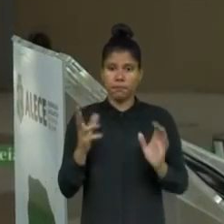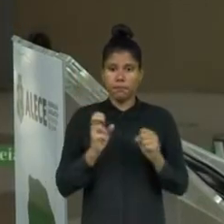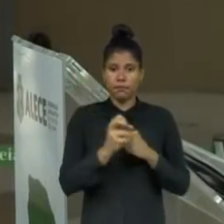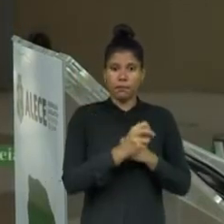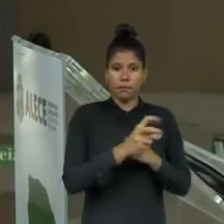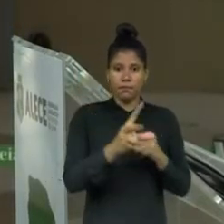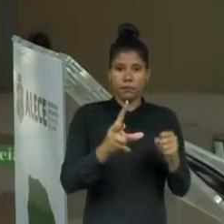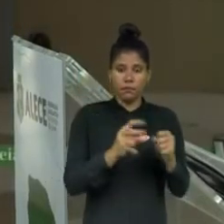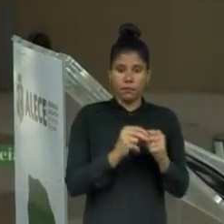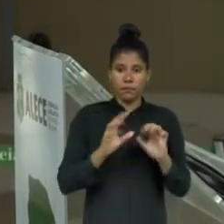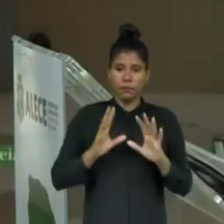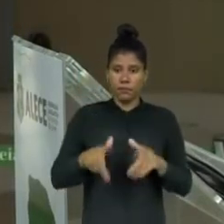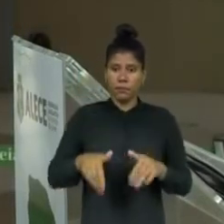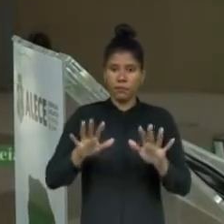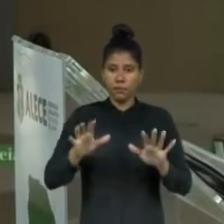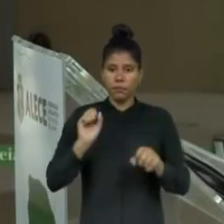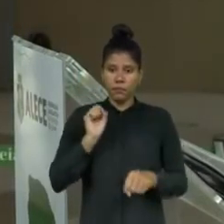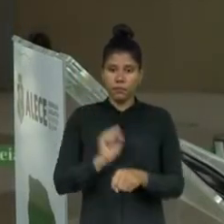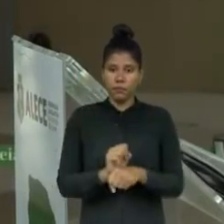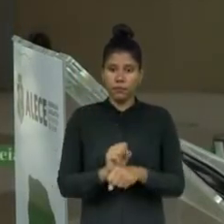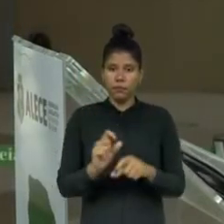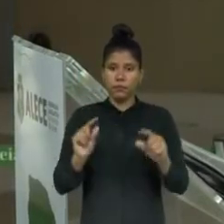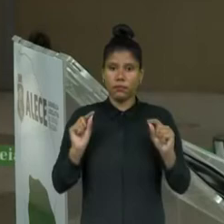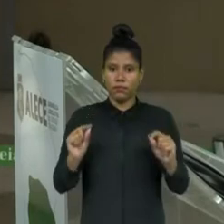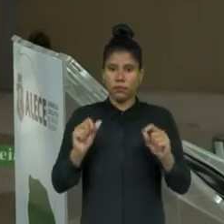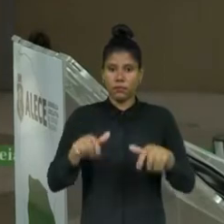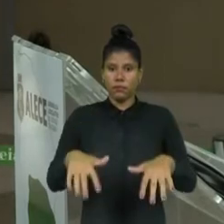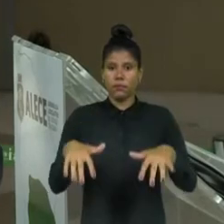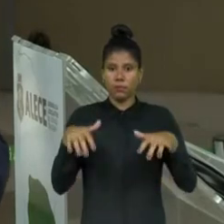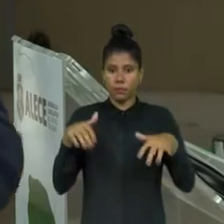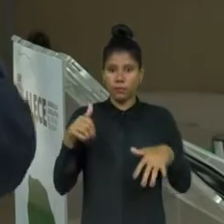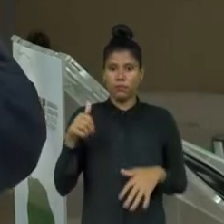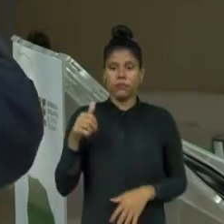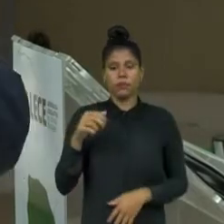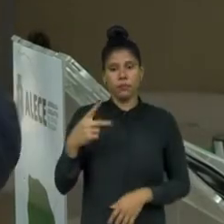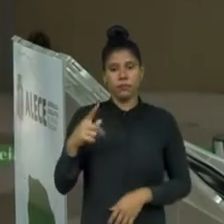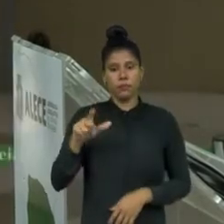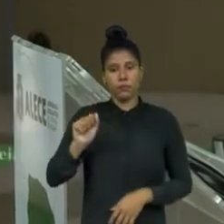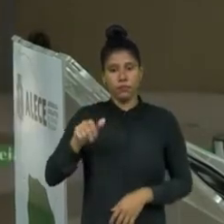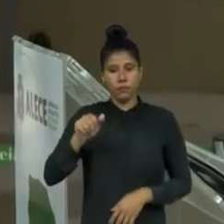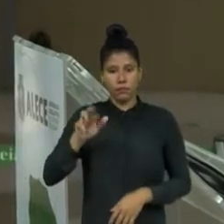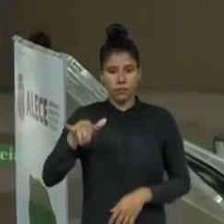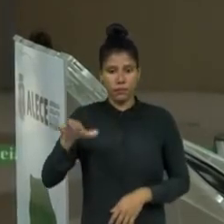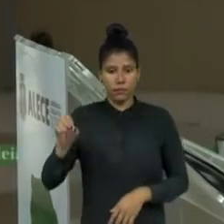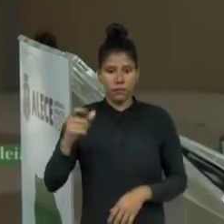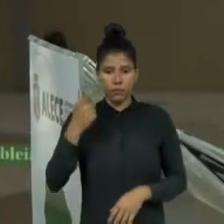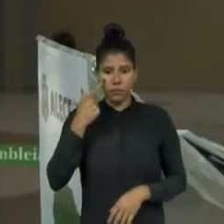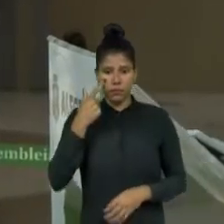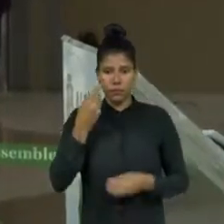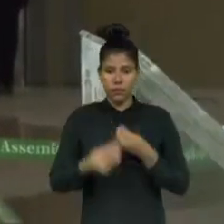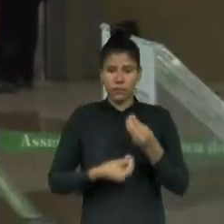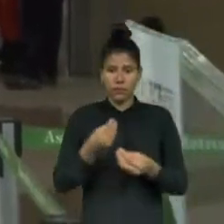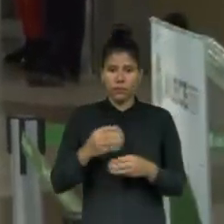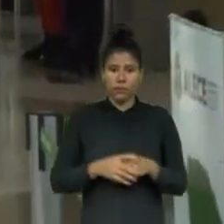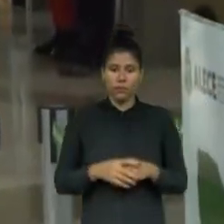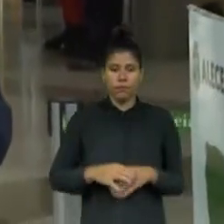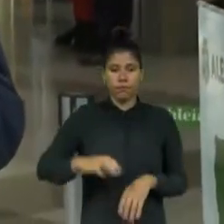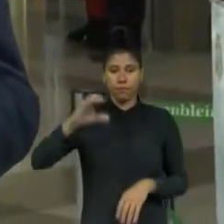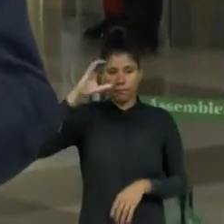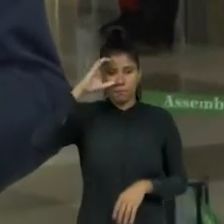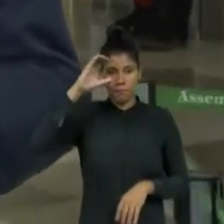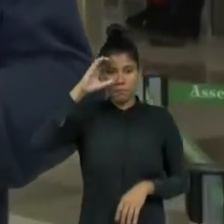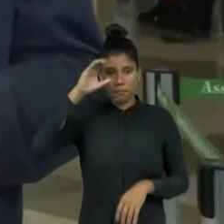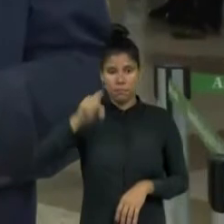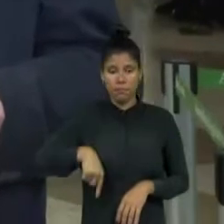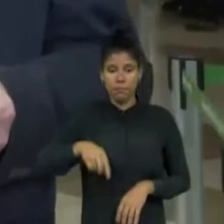deputados. O que fica paralisado é o plenário da Casa. Vamos saber como é que está a programação? Eu estou aqui com o Carlos Alberto Aragão, que é diretor